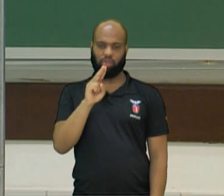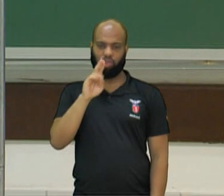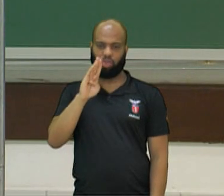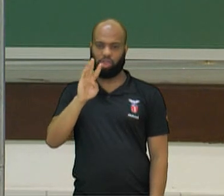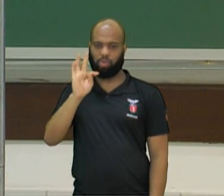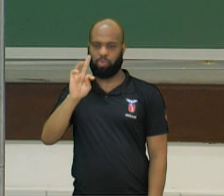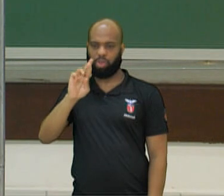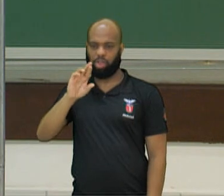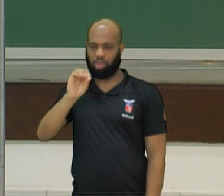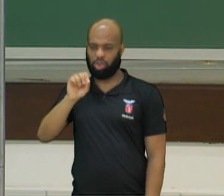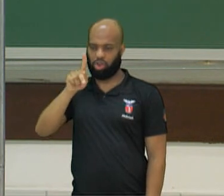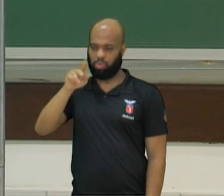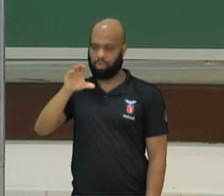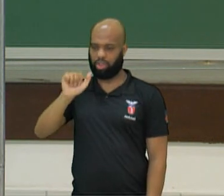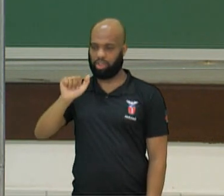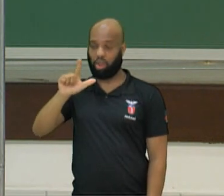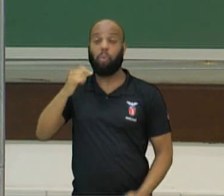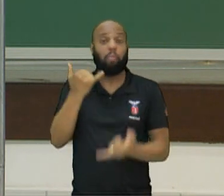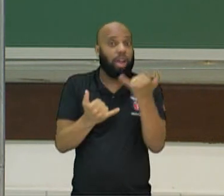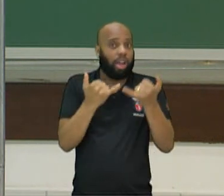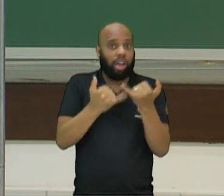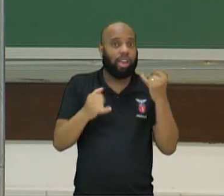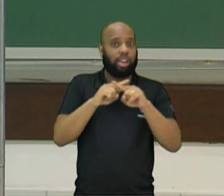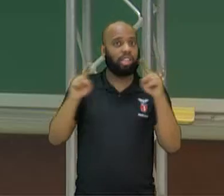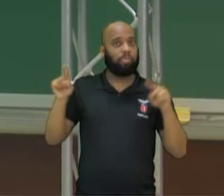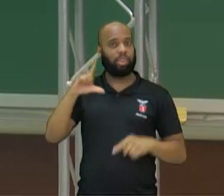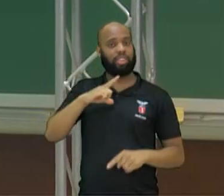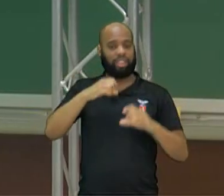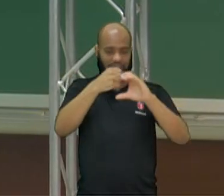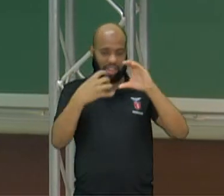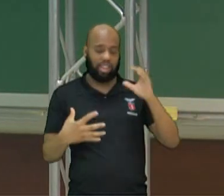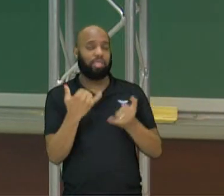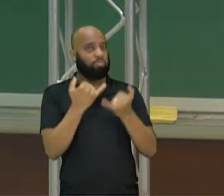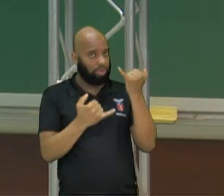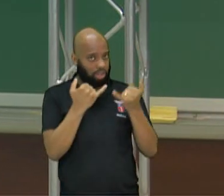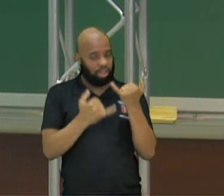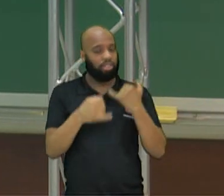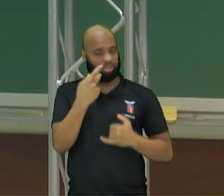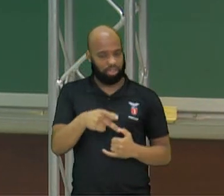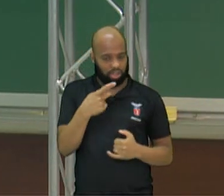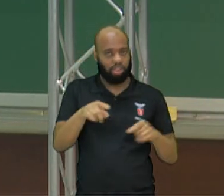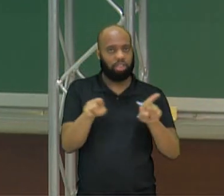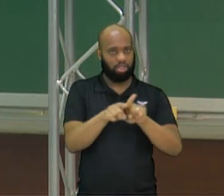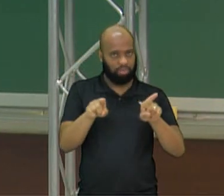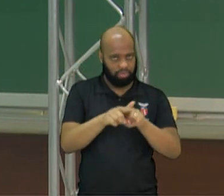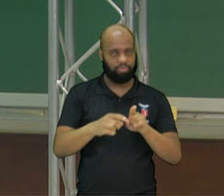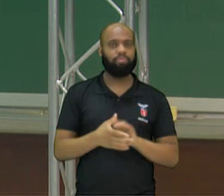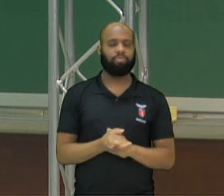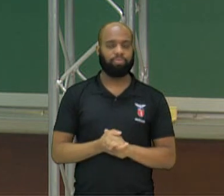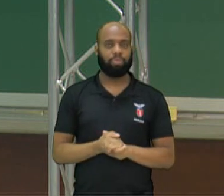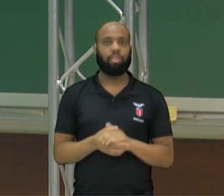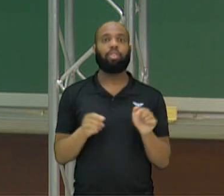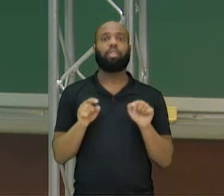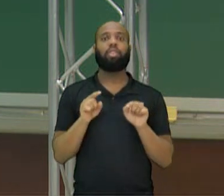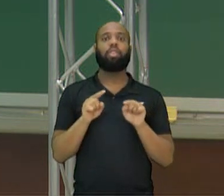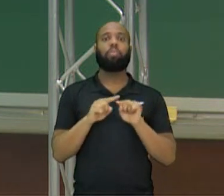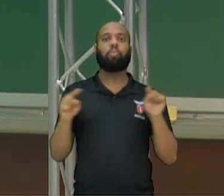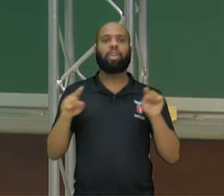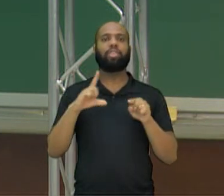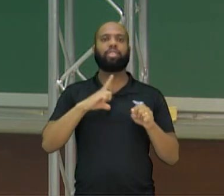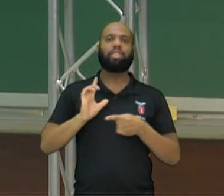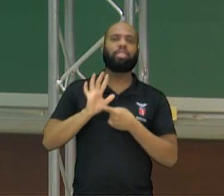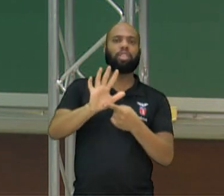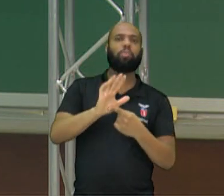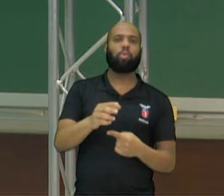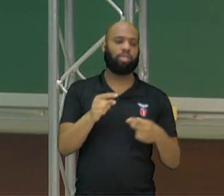uma localidade que tem características de temperatura muito parecidas com as do clima subtropical e que vai